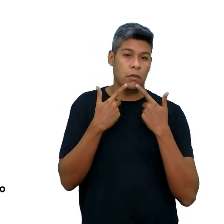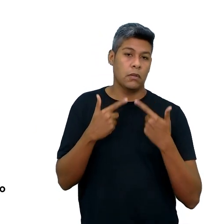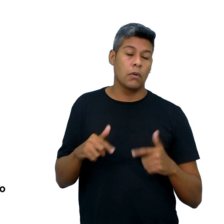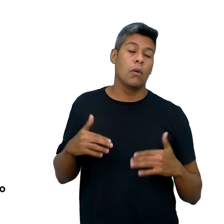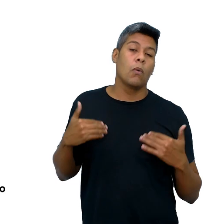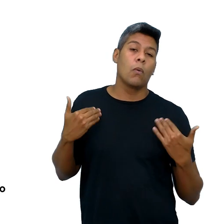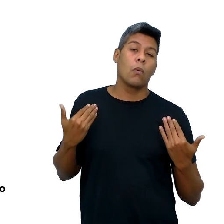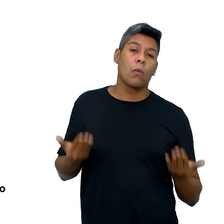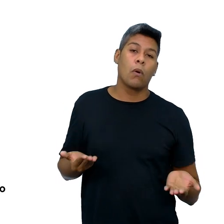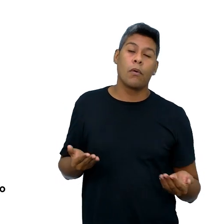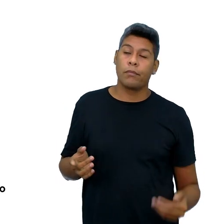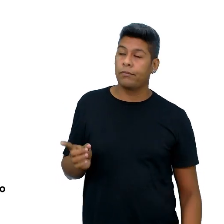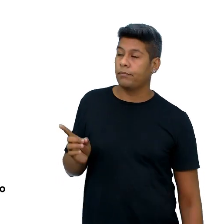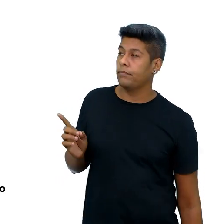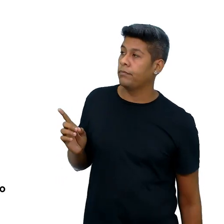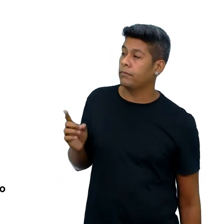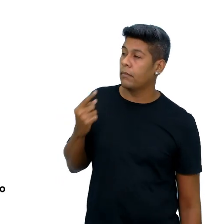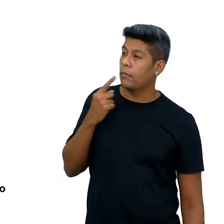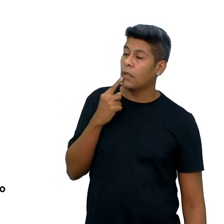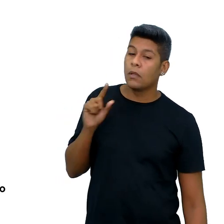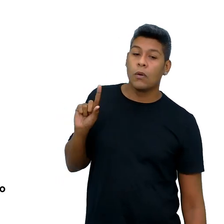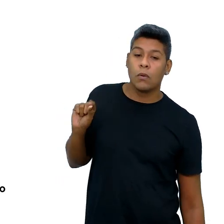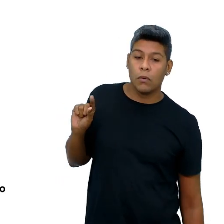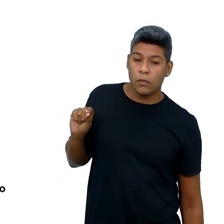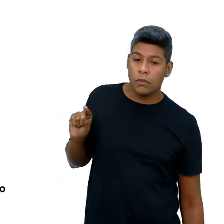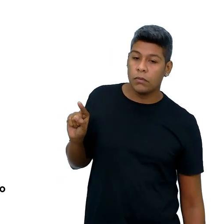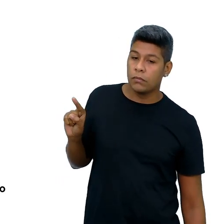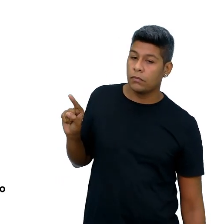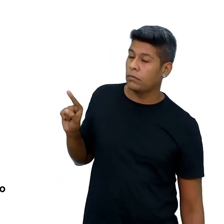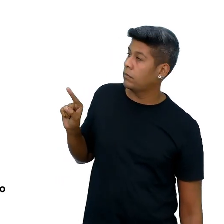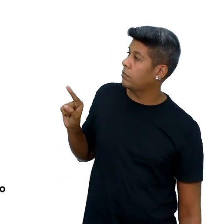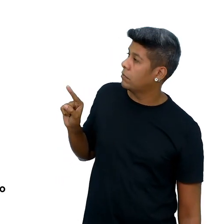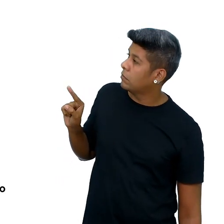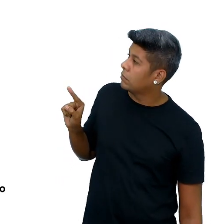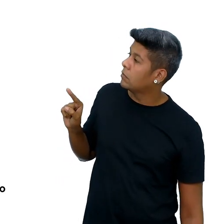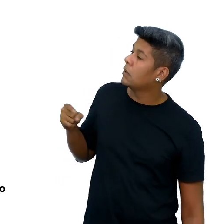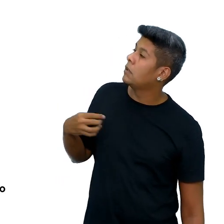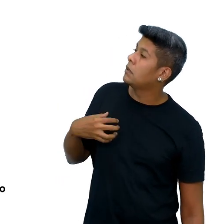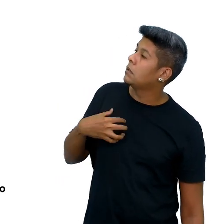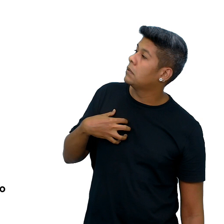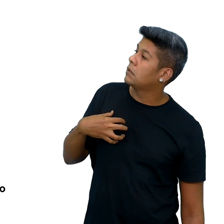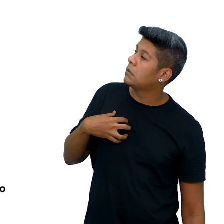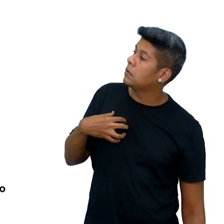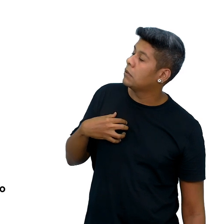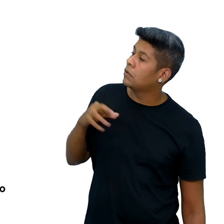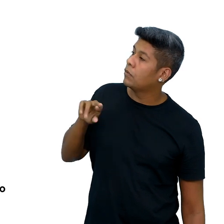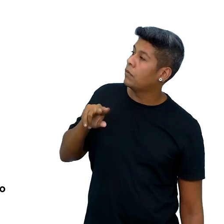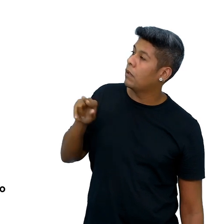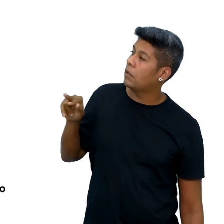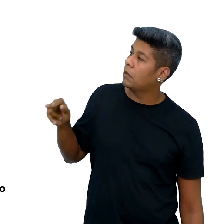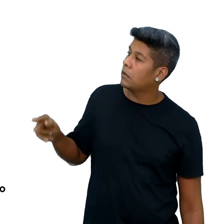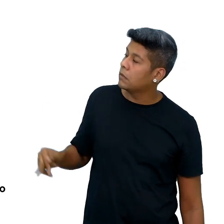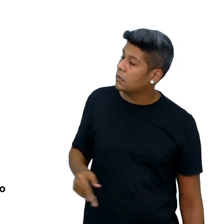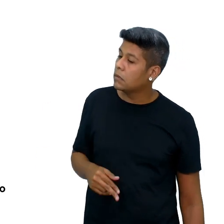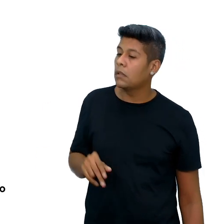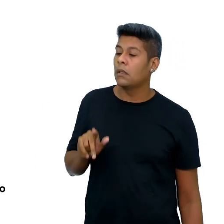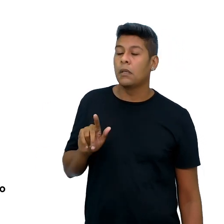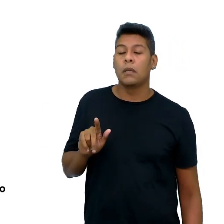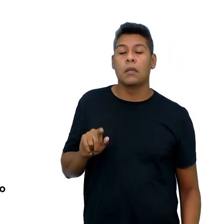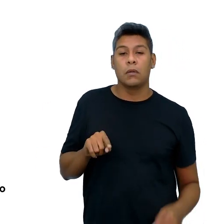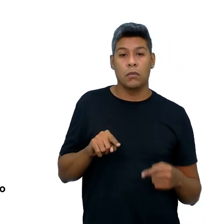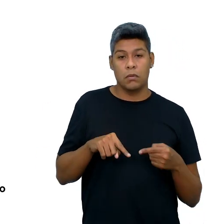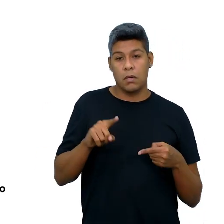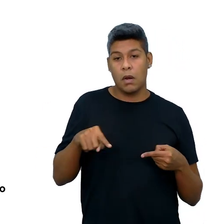quais são essas formas? Nós vamos pensar aí nas semioses, que produzem aí sentidos, como as variações de graus, de tons,